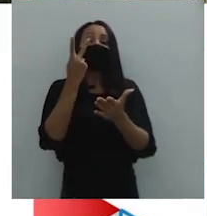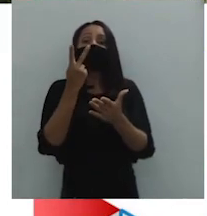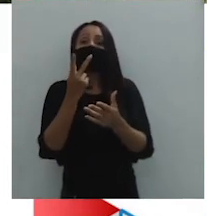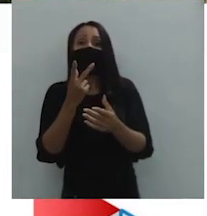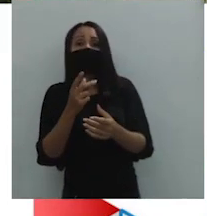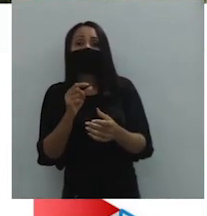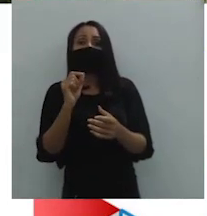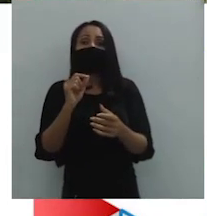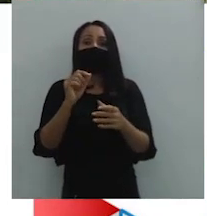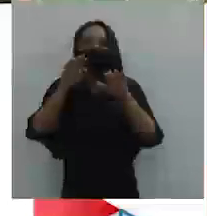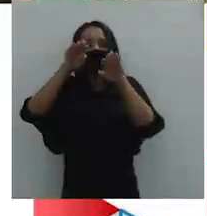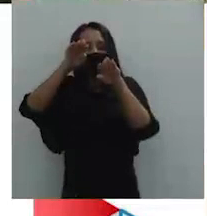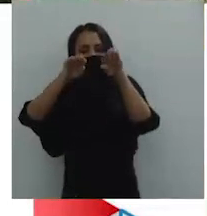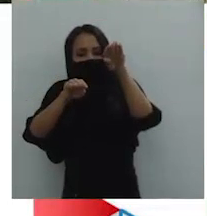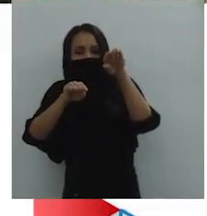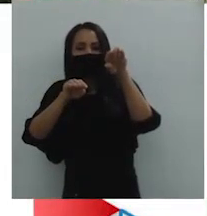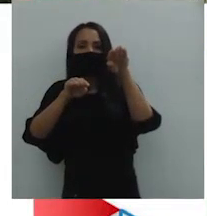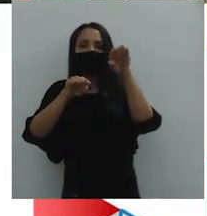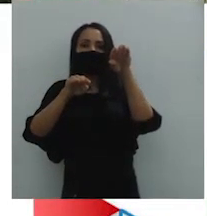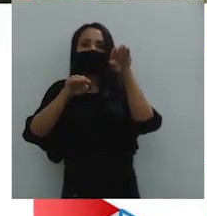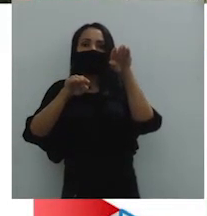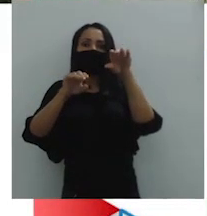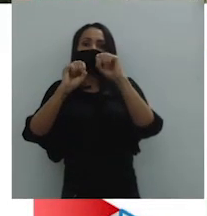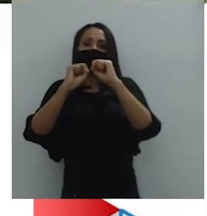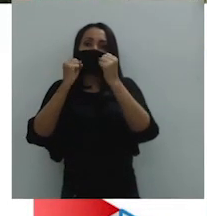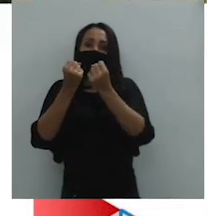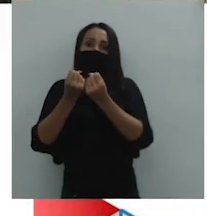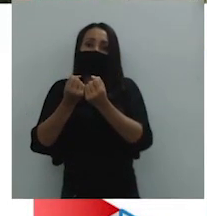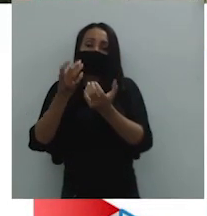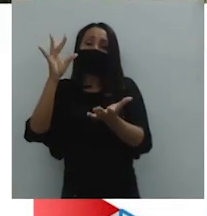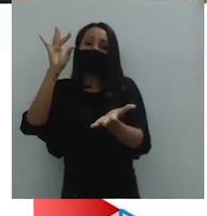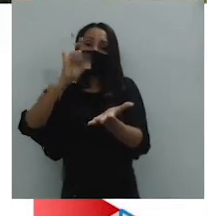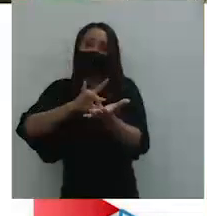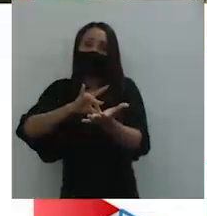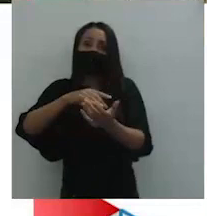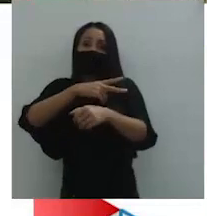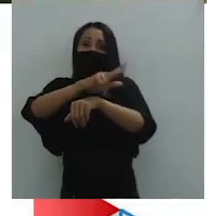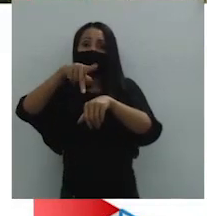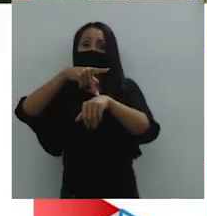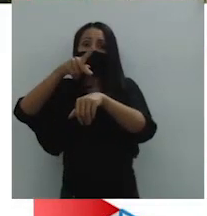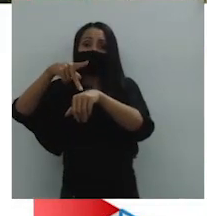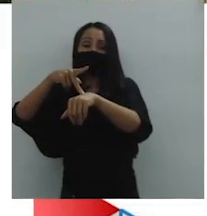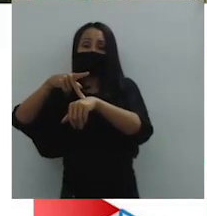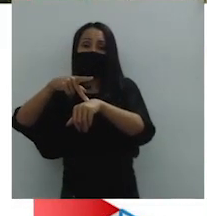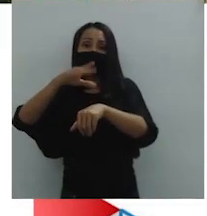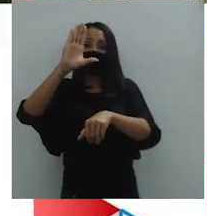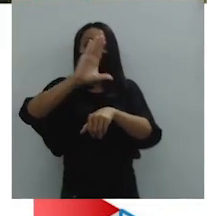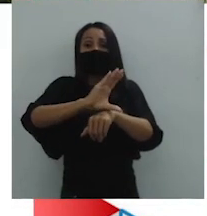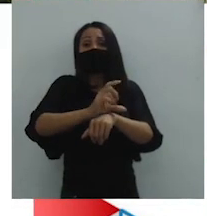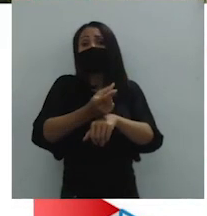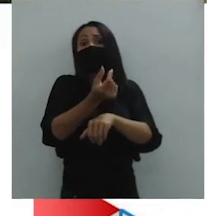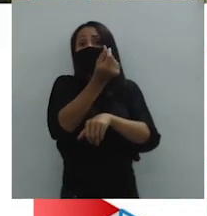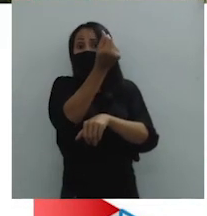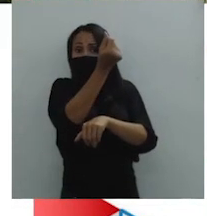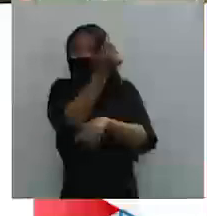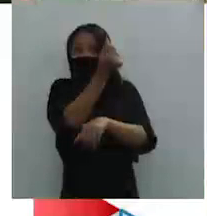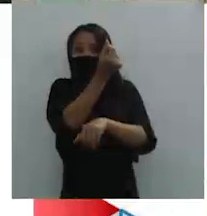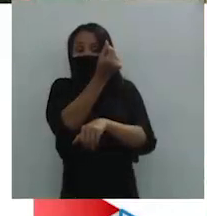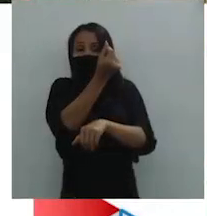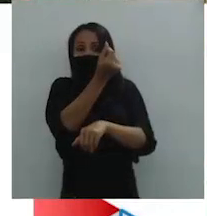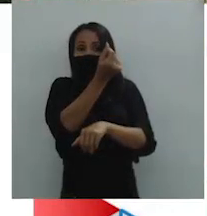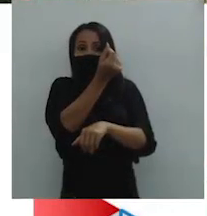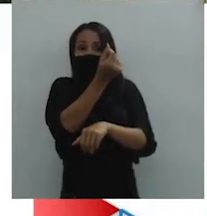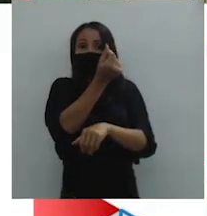das desigualdades sociais estarem presentes na maioria dos países capitalistas, né? Quantos maiores foram